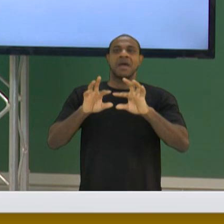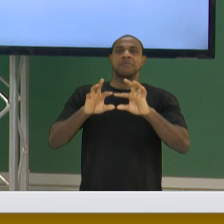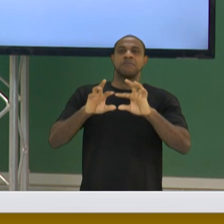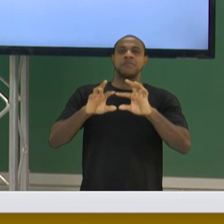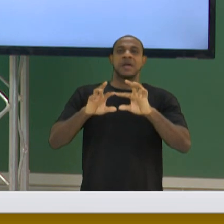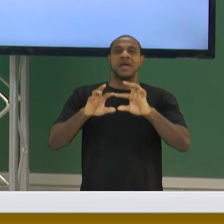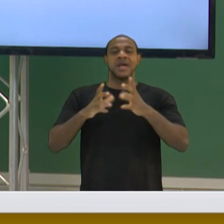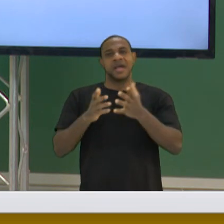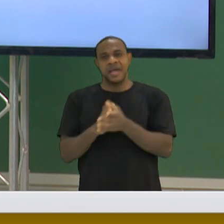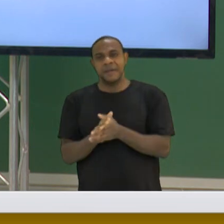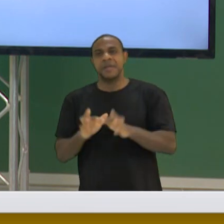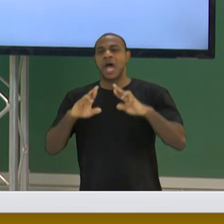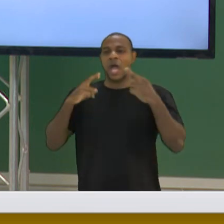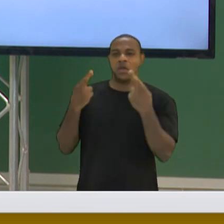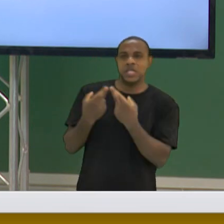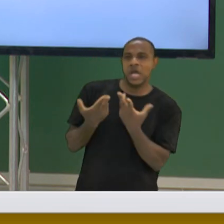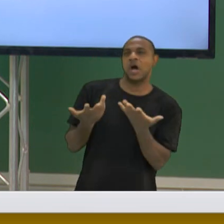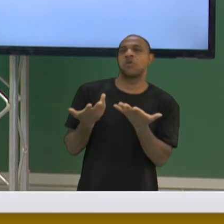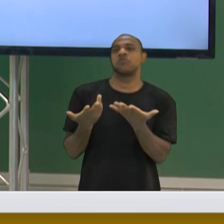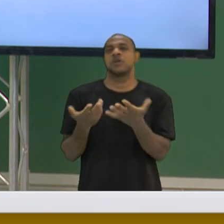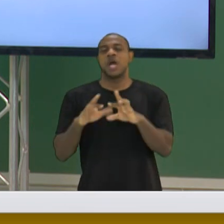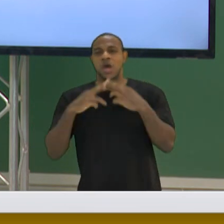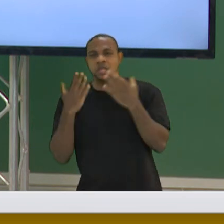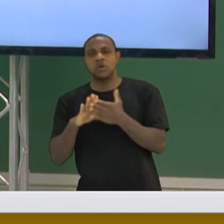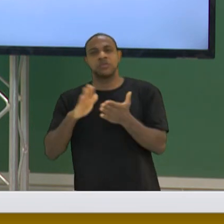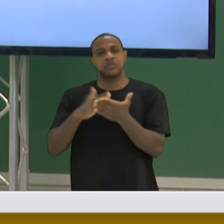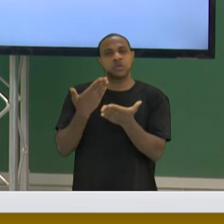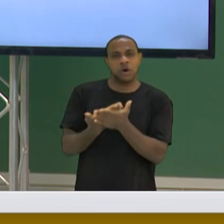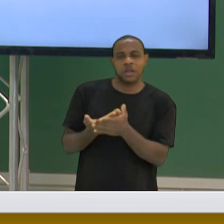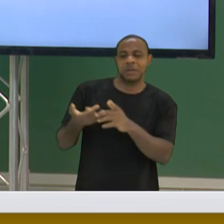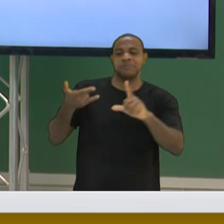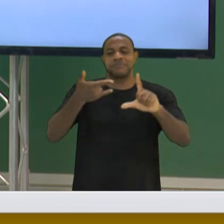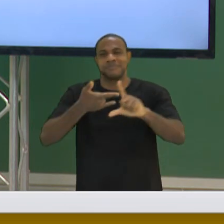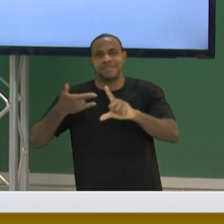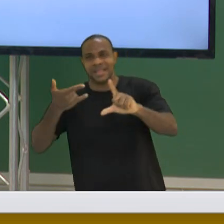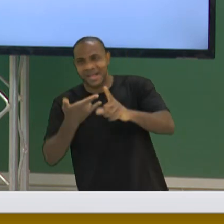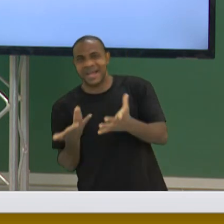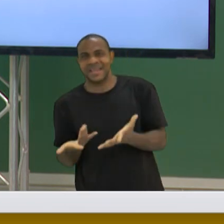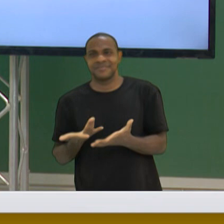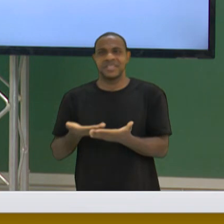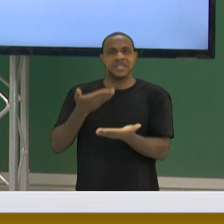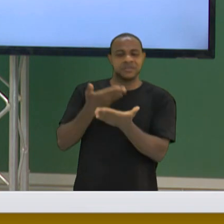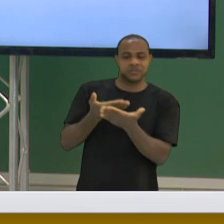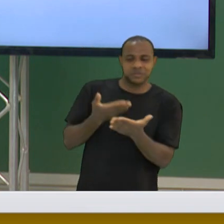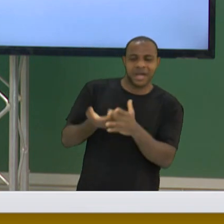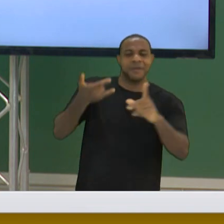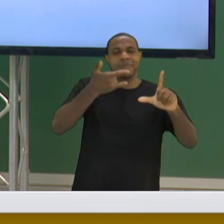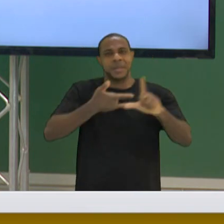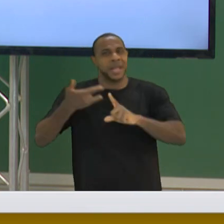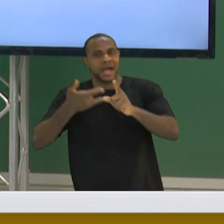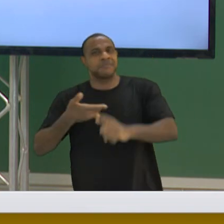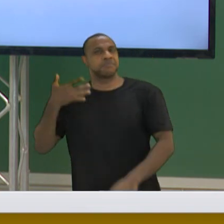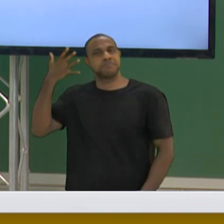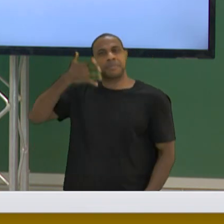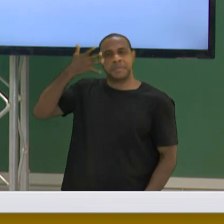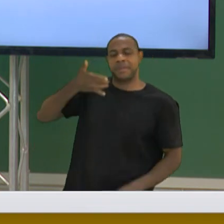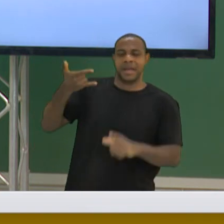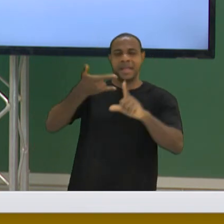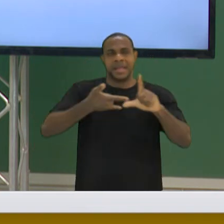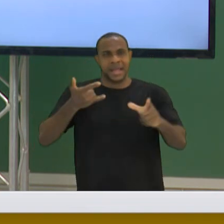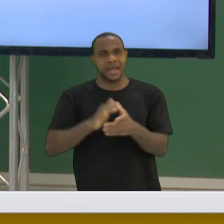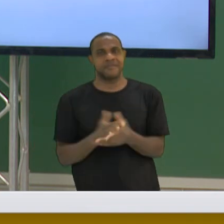meio de de outro tipo o ativo certo e vamos ver então como é que essas coisas estão acontecendo do